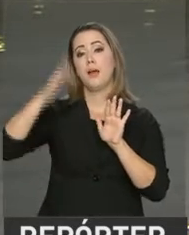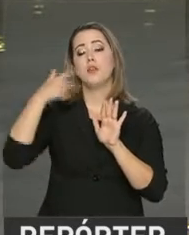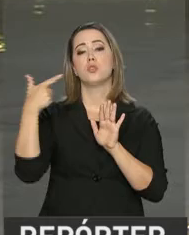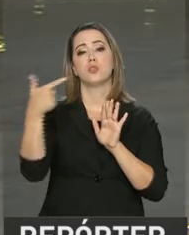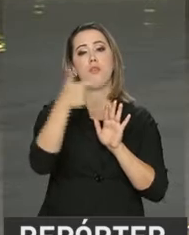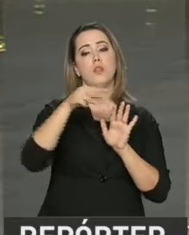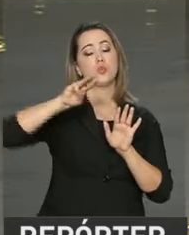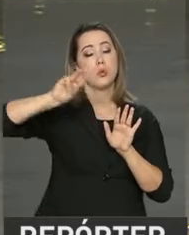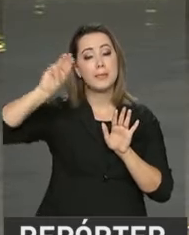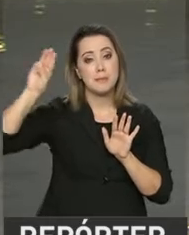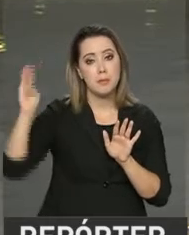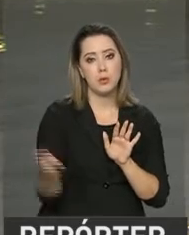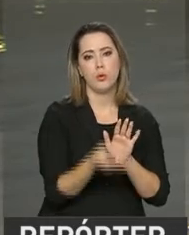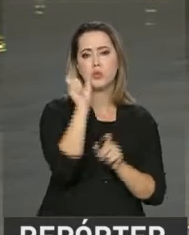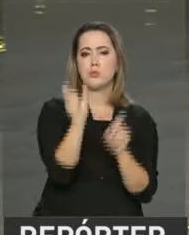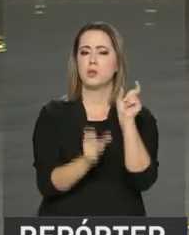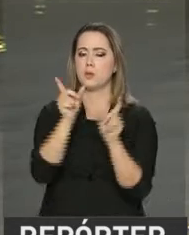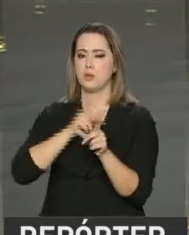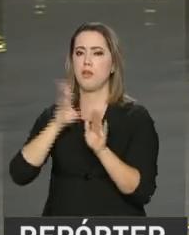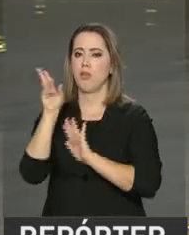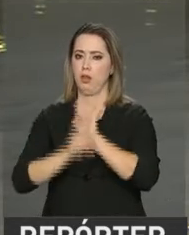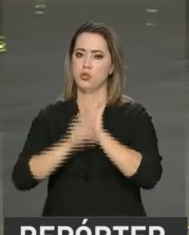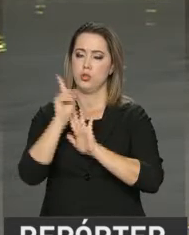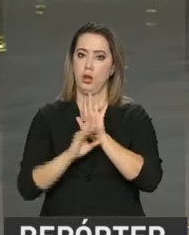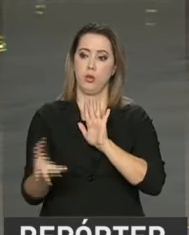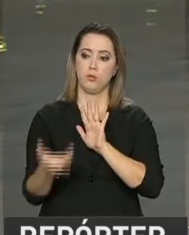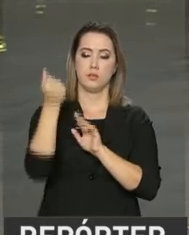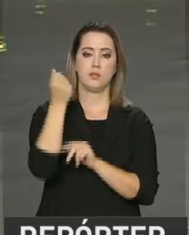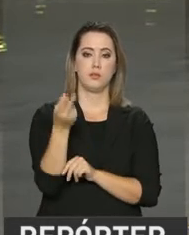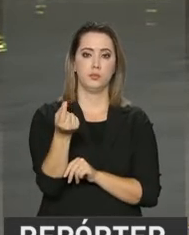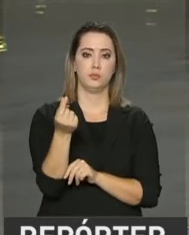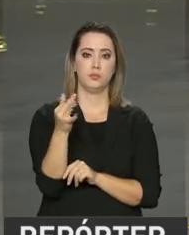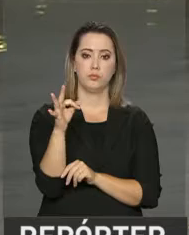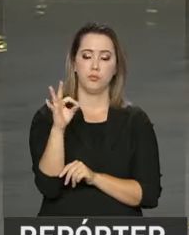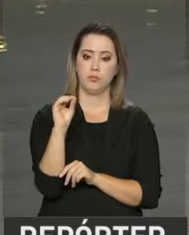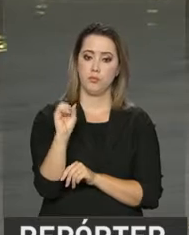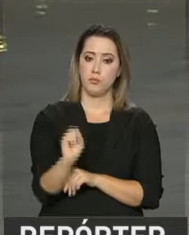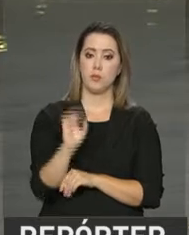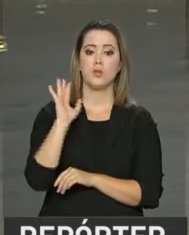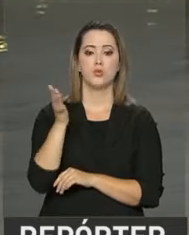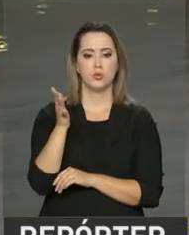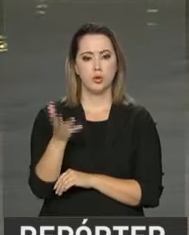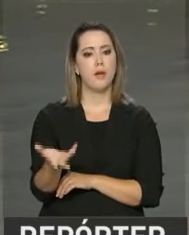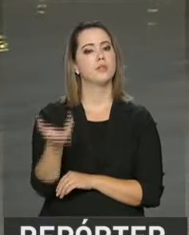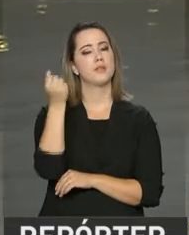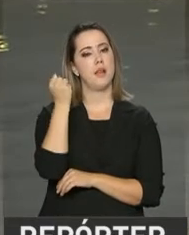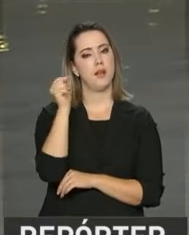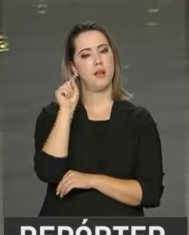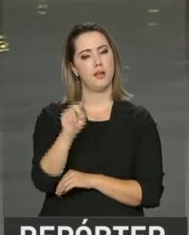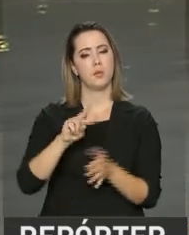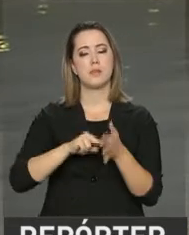22 milhões de brasileiros que tinham direito a sacar os valores das contas inativas sacaram esses valores,